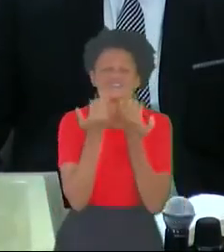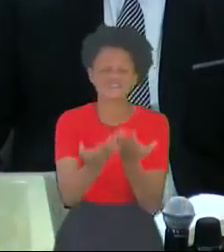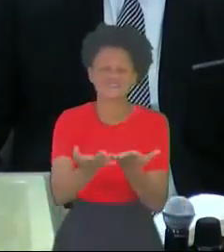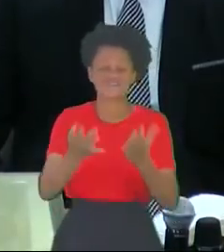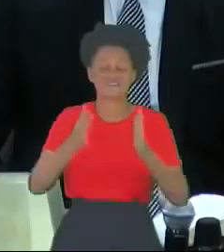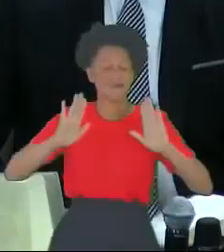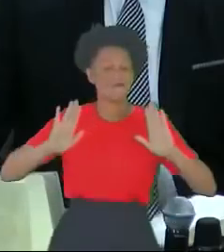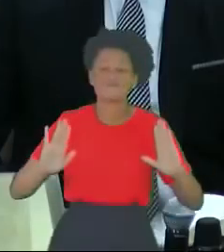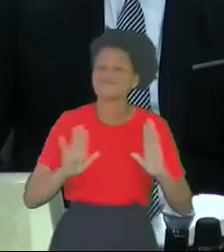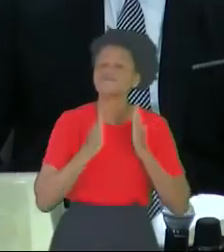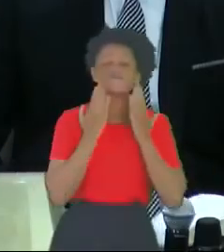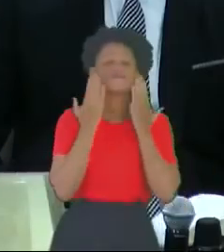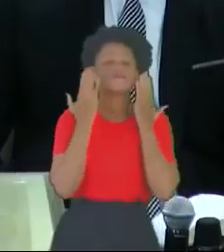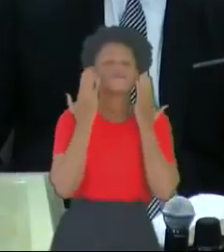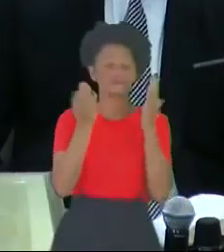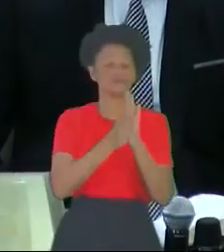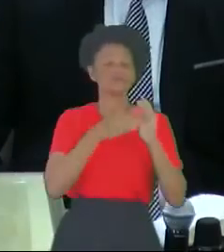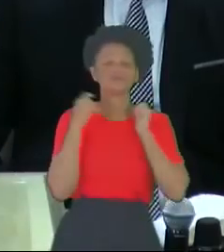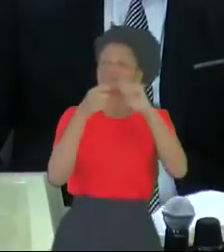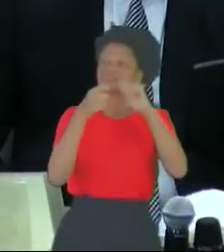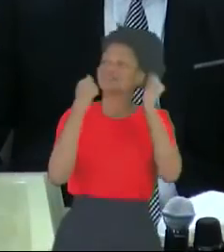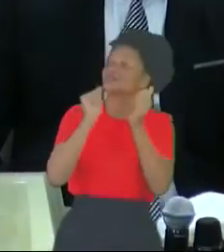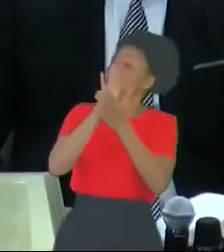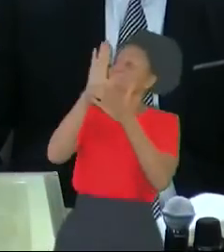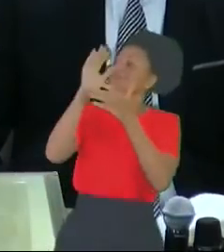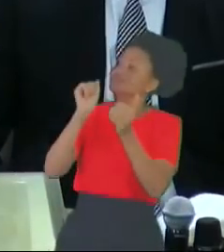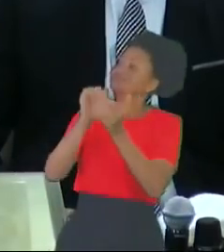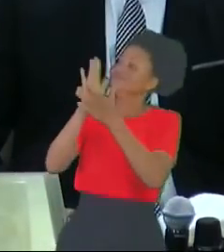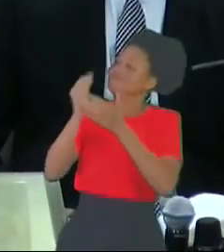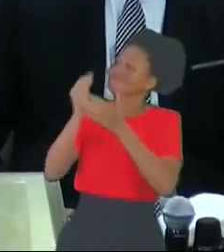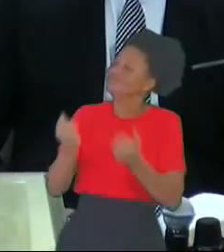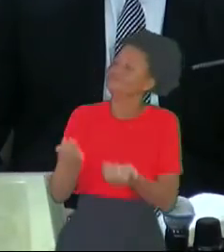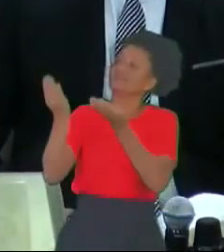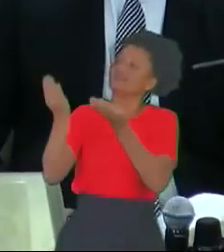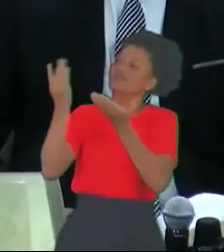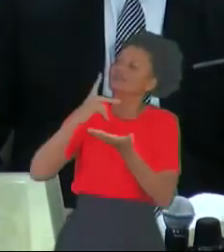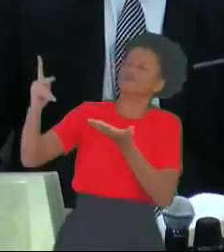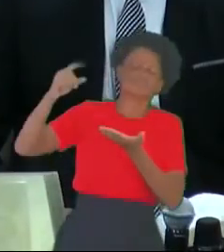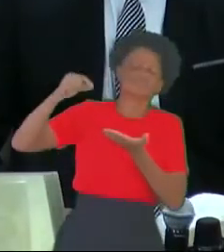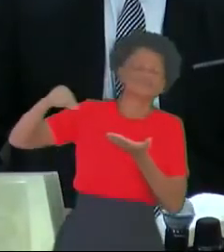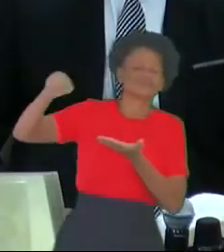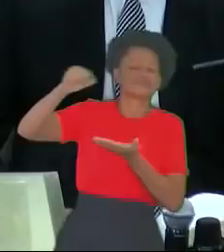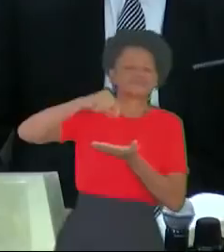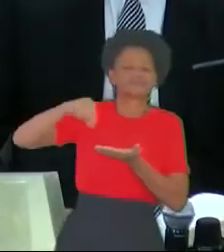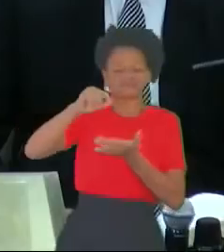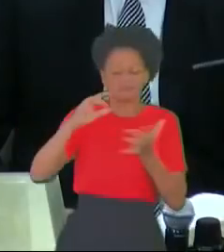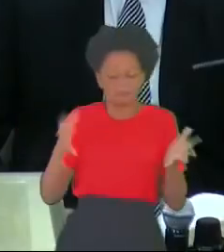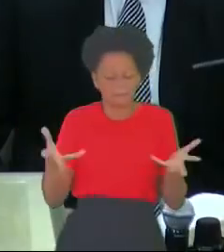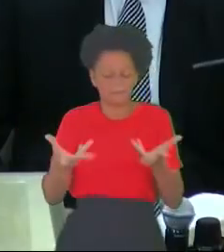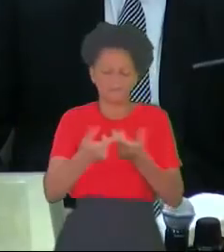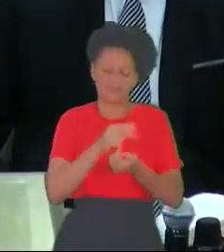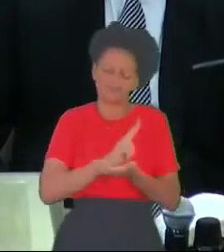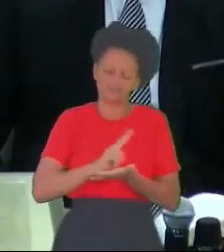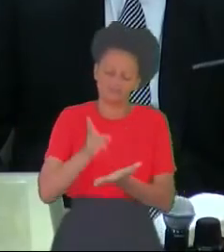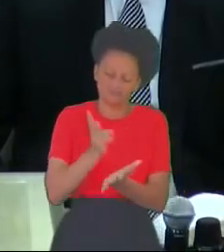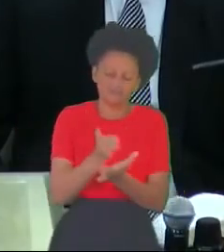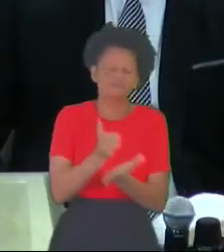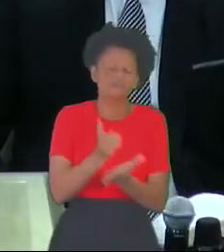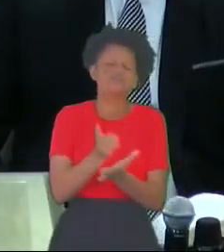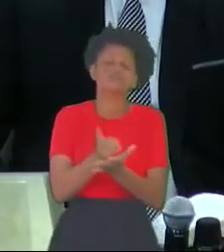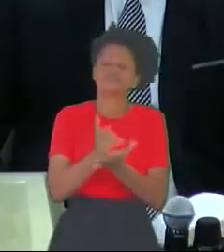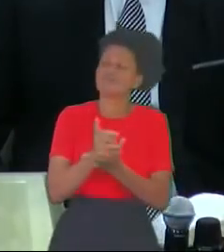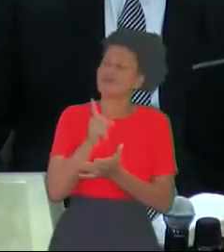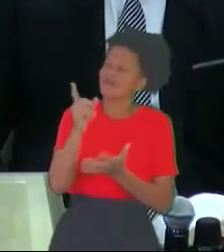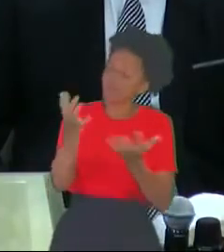festa. Aleluia. Louvado seja o seu santo e maravilhoso nome para sempre. Ele quer fazer uma